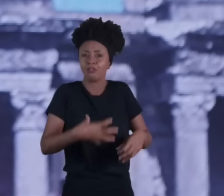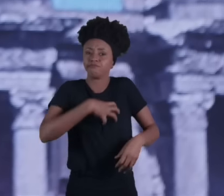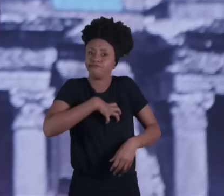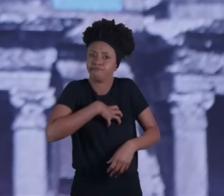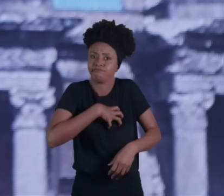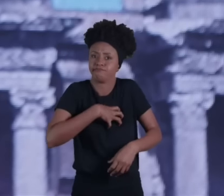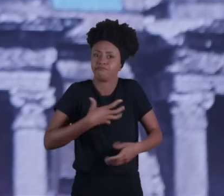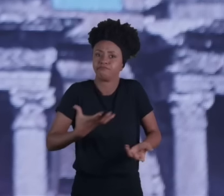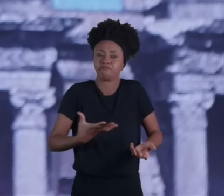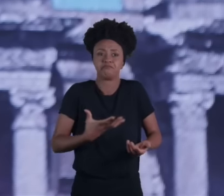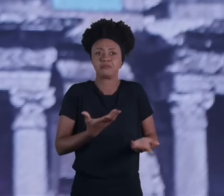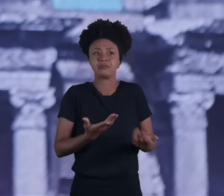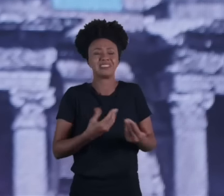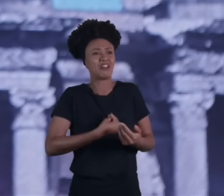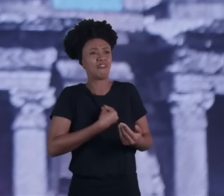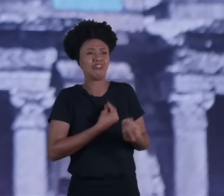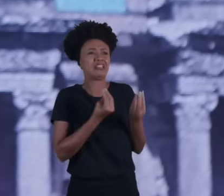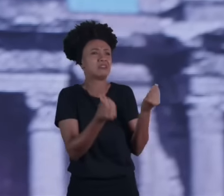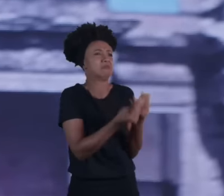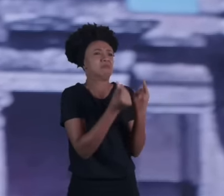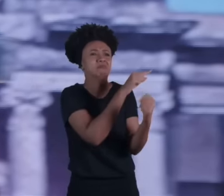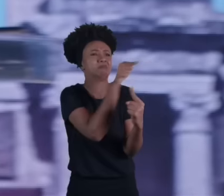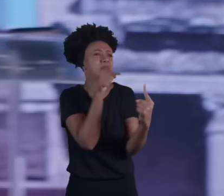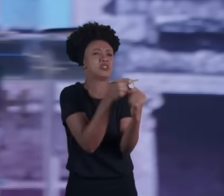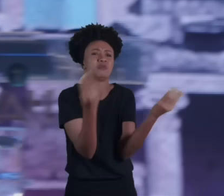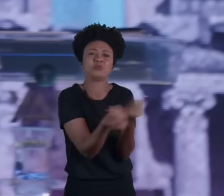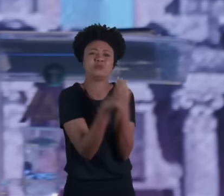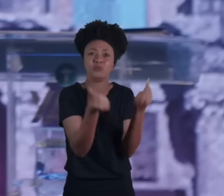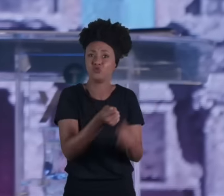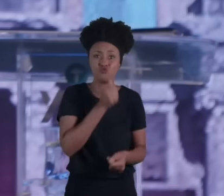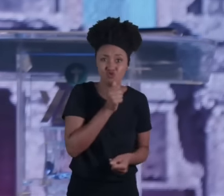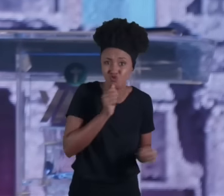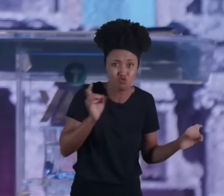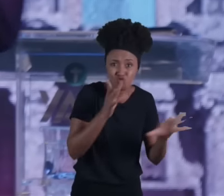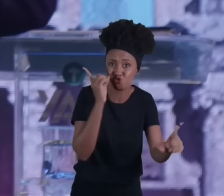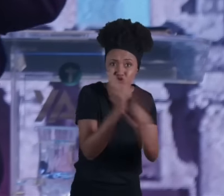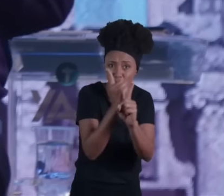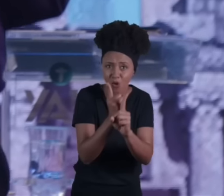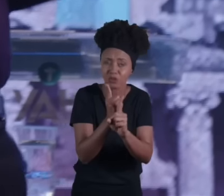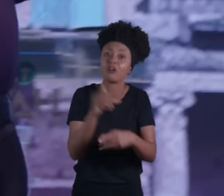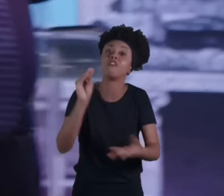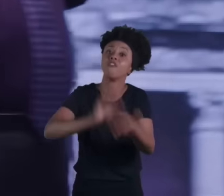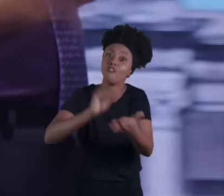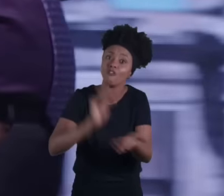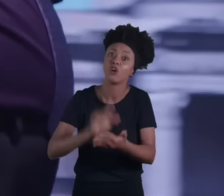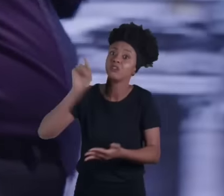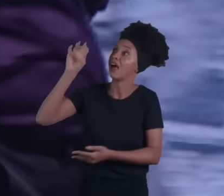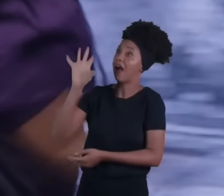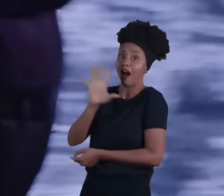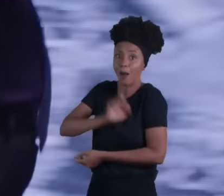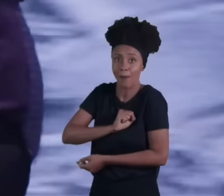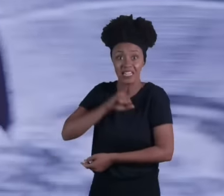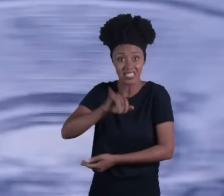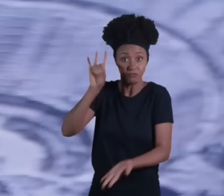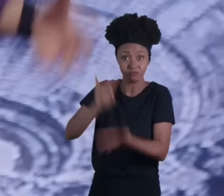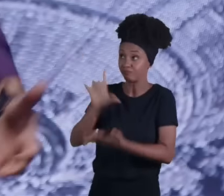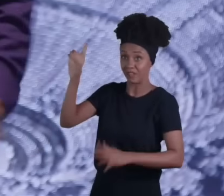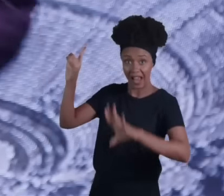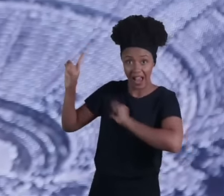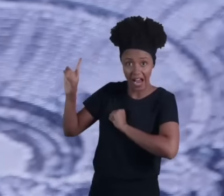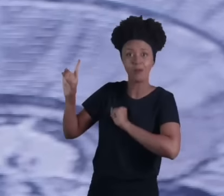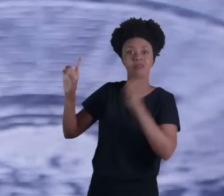emocionalmente, se você não encontrou propósito, sabe que o que está te faltando, meu querido? Está te faltando amar a Deus, porque quem ama a Deus busca a Deus,